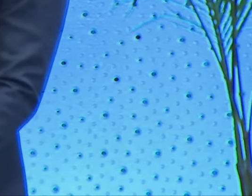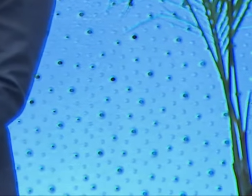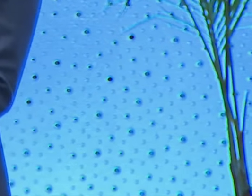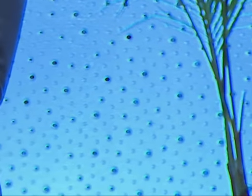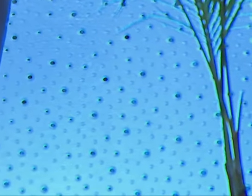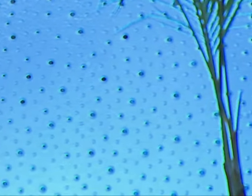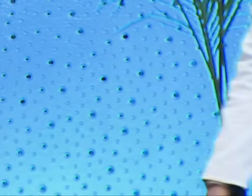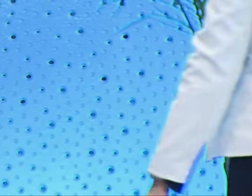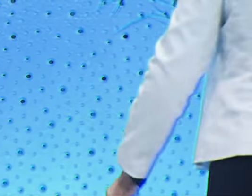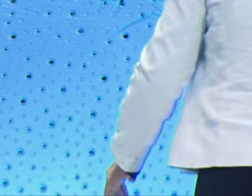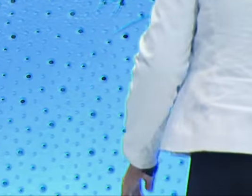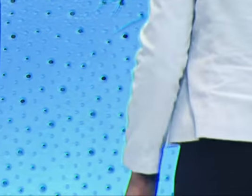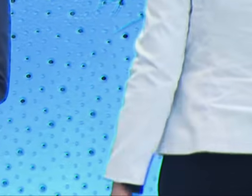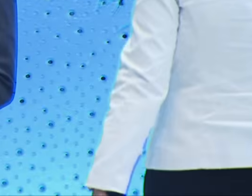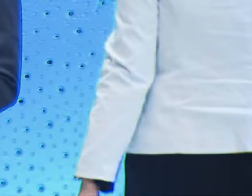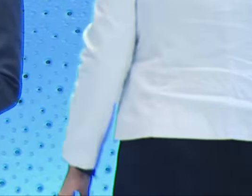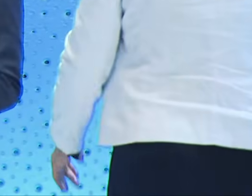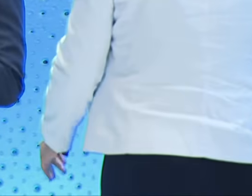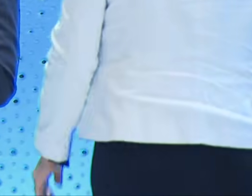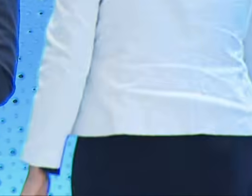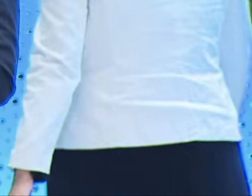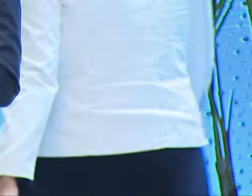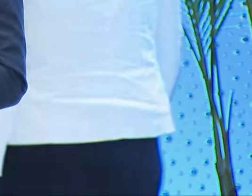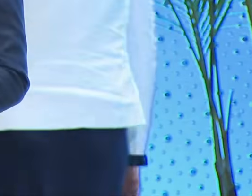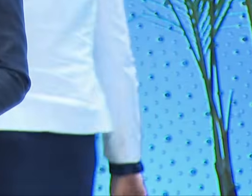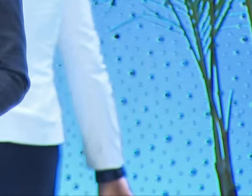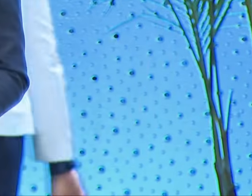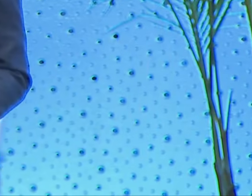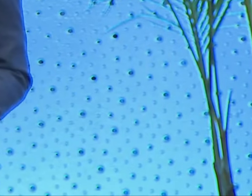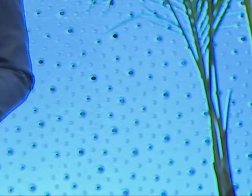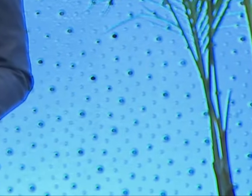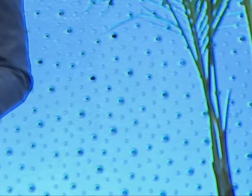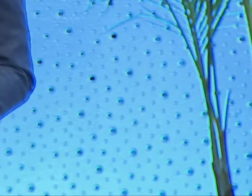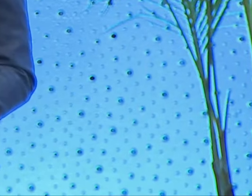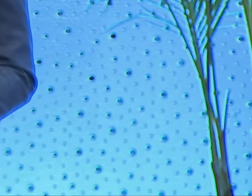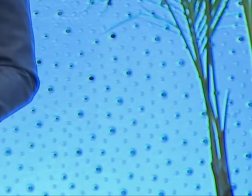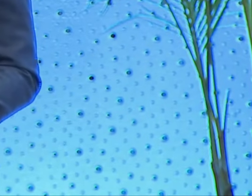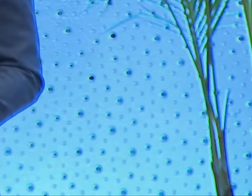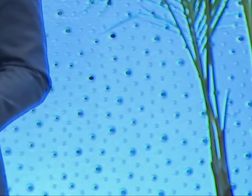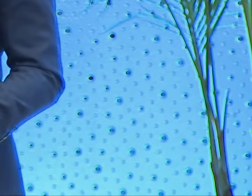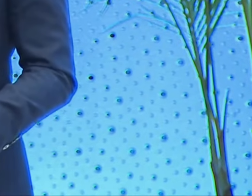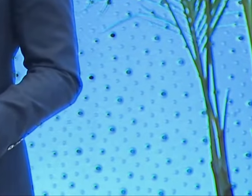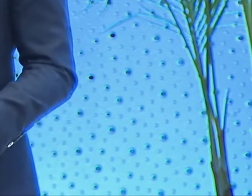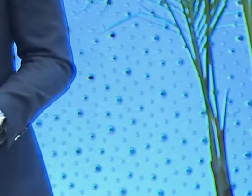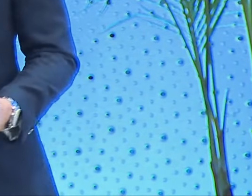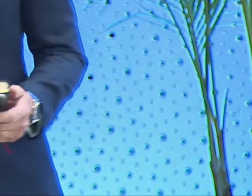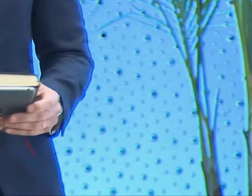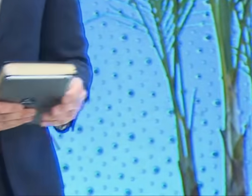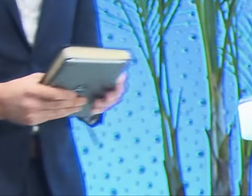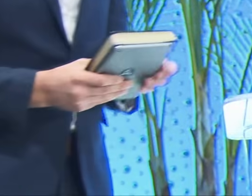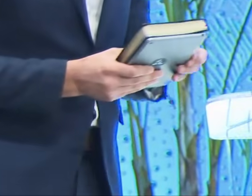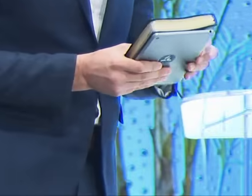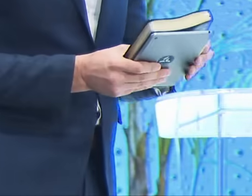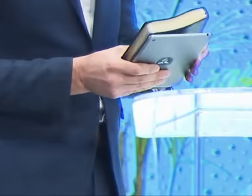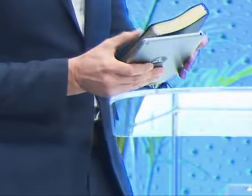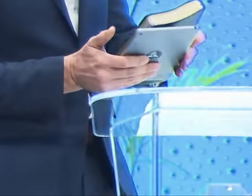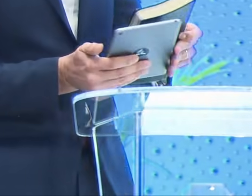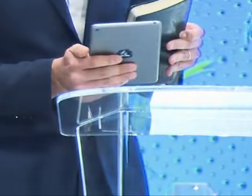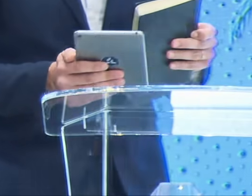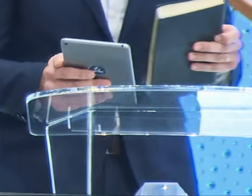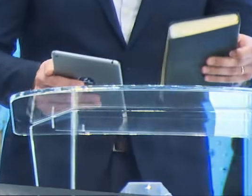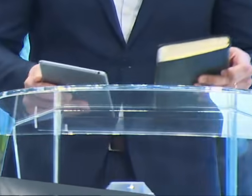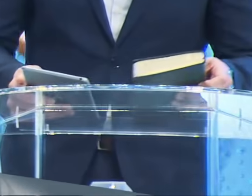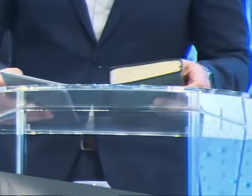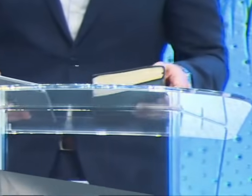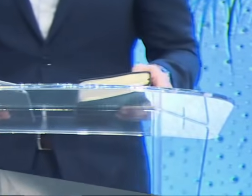mais, e eu quero externar aqui dois pedidos especiais de oração. Um é pelo nosso irmão Delton,